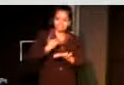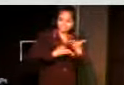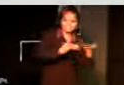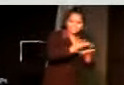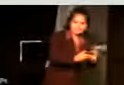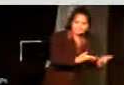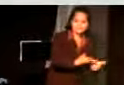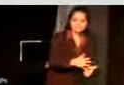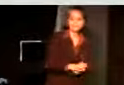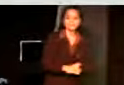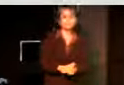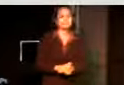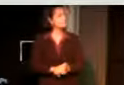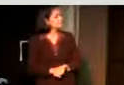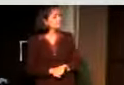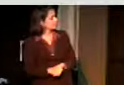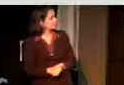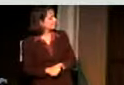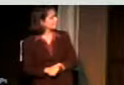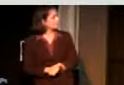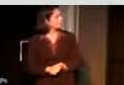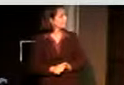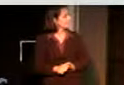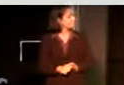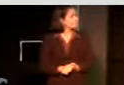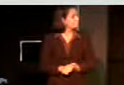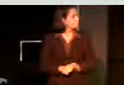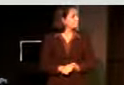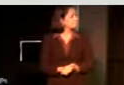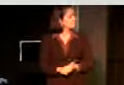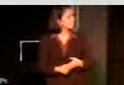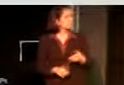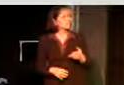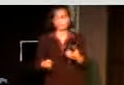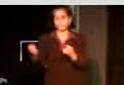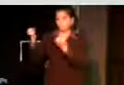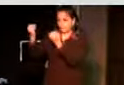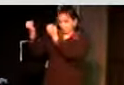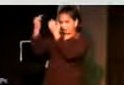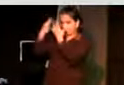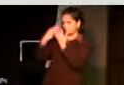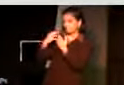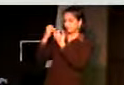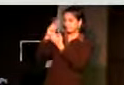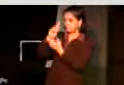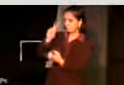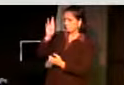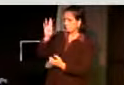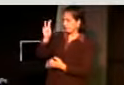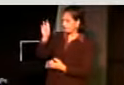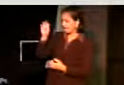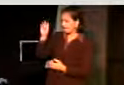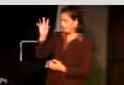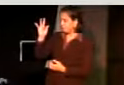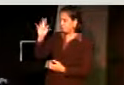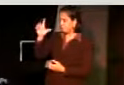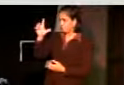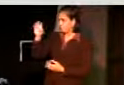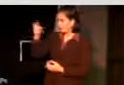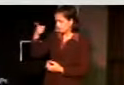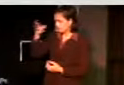Mas além de temos um referencial e de um reflexo o terceiro aspecto esclarecedor